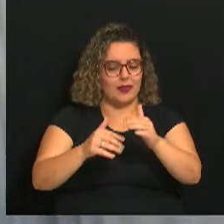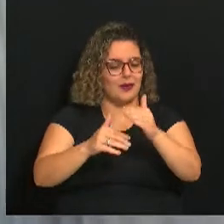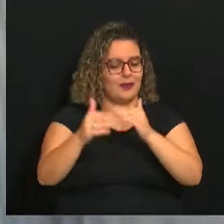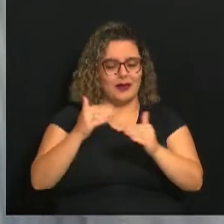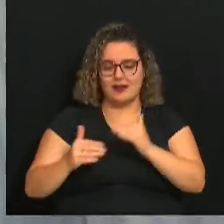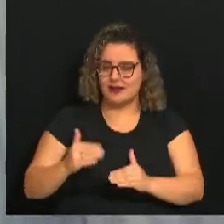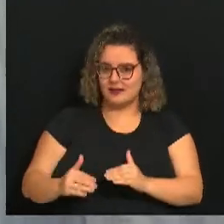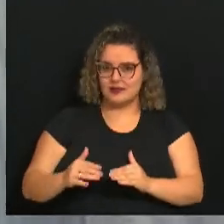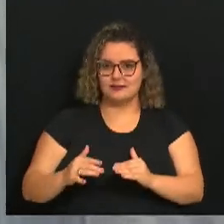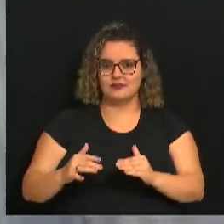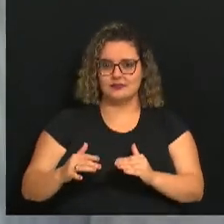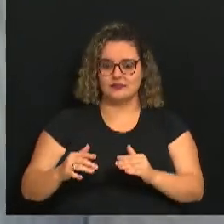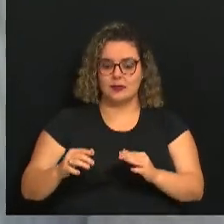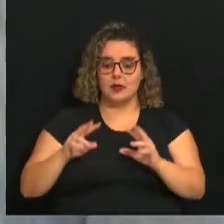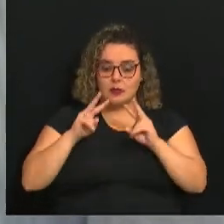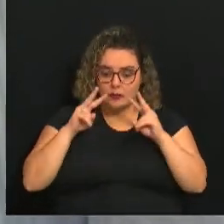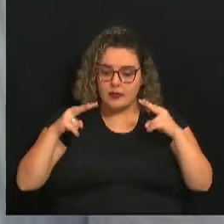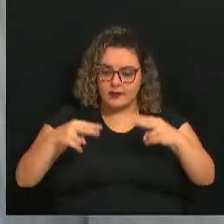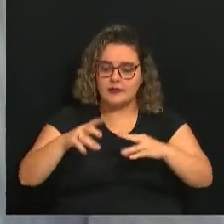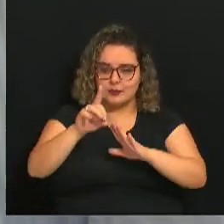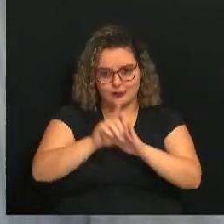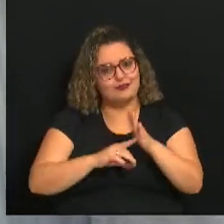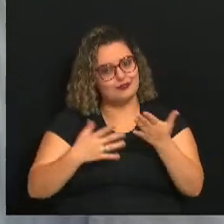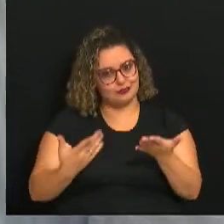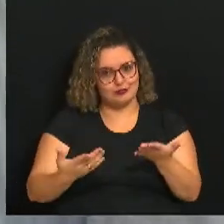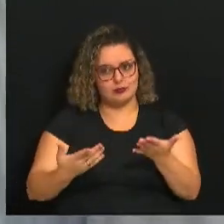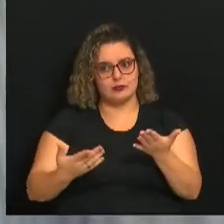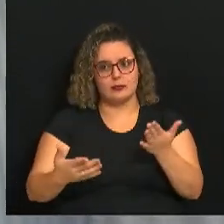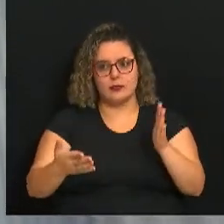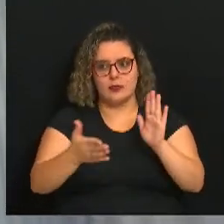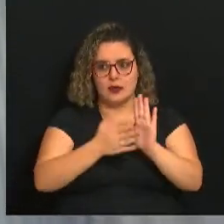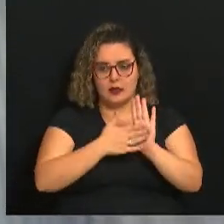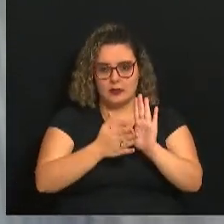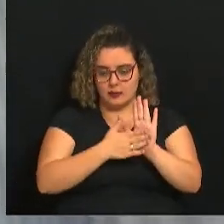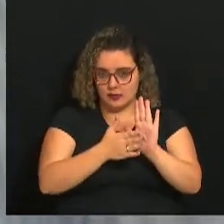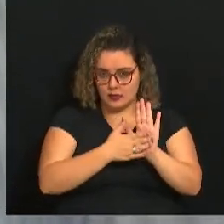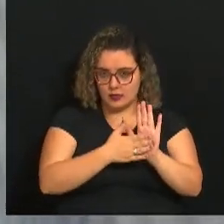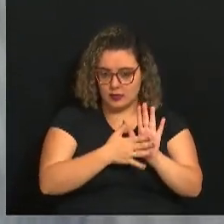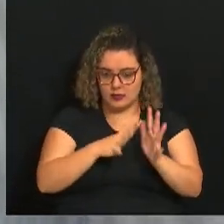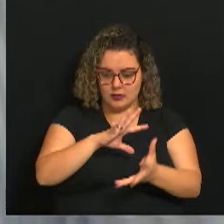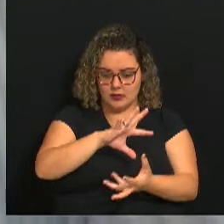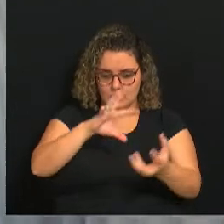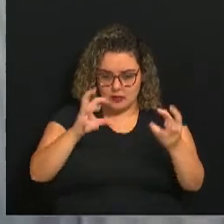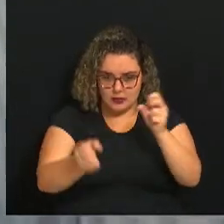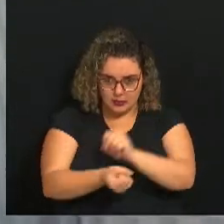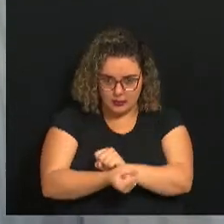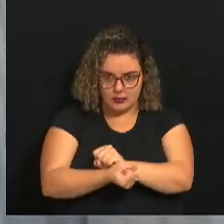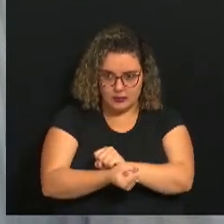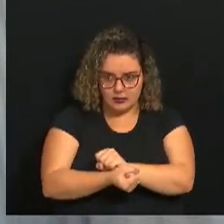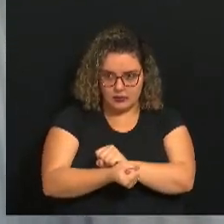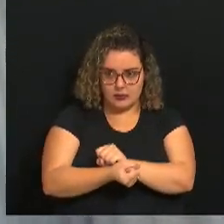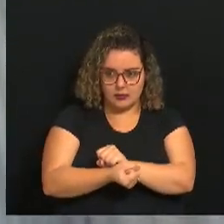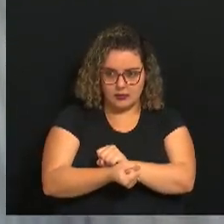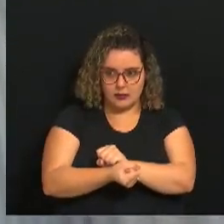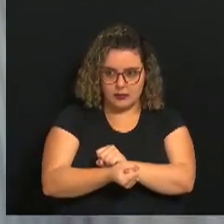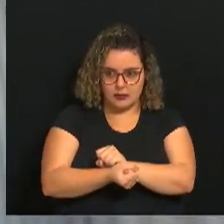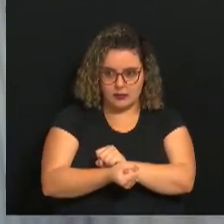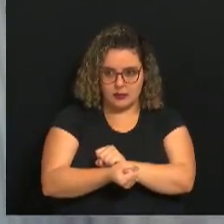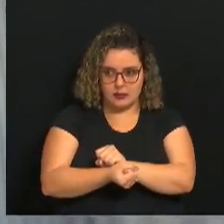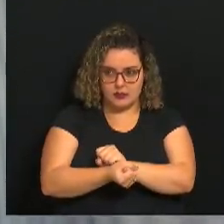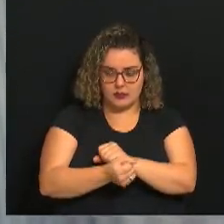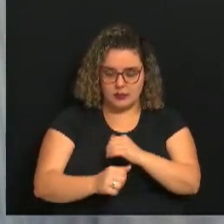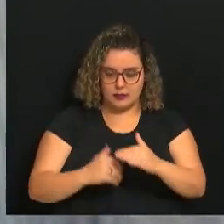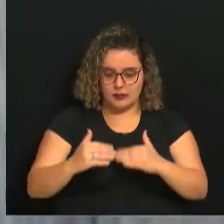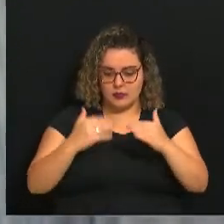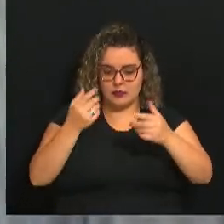de direitos. Uma reforma que foi proposta para ser um instrumento para a retomada do crescimento